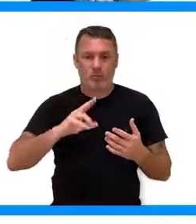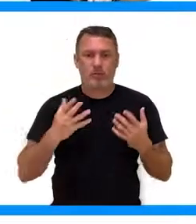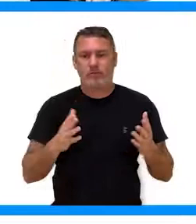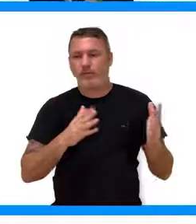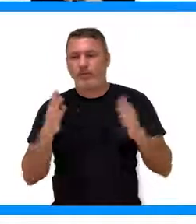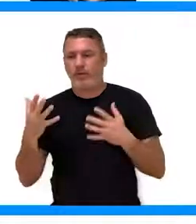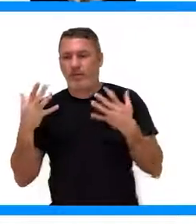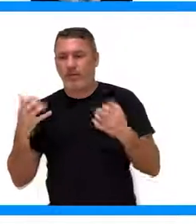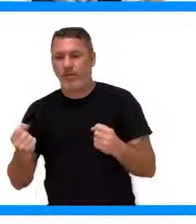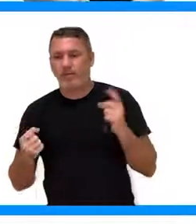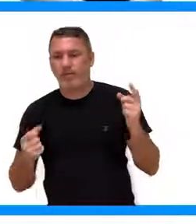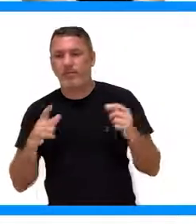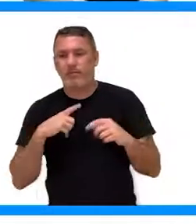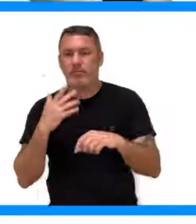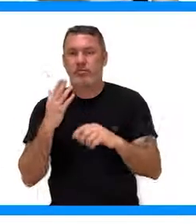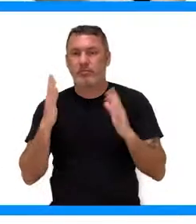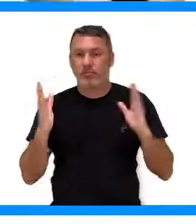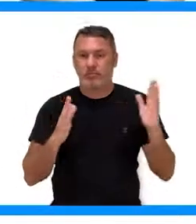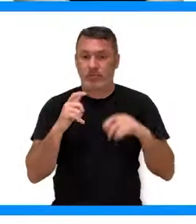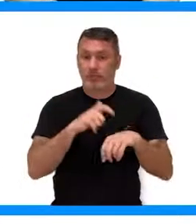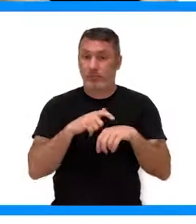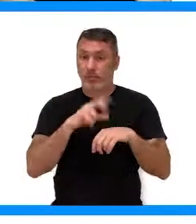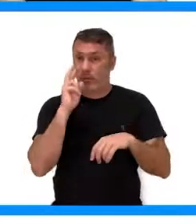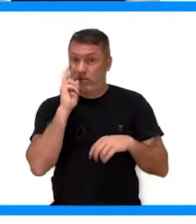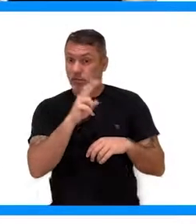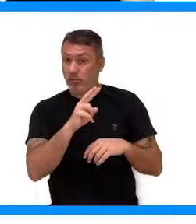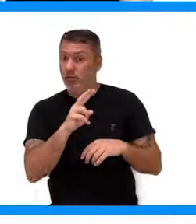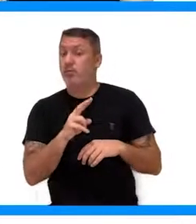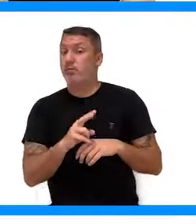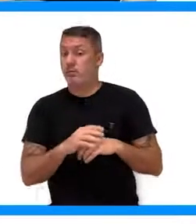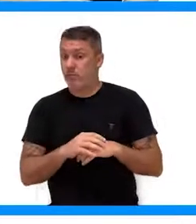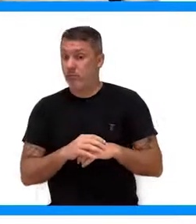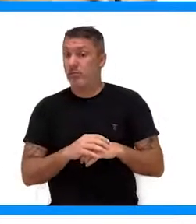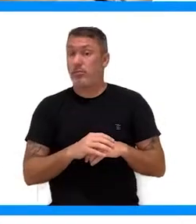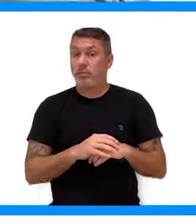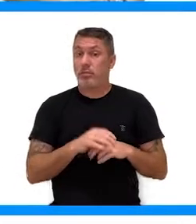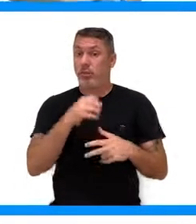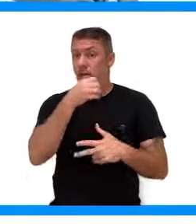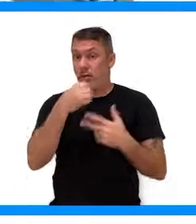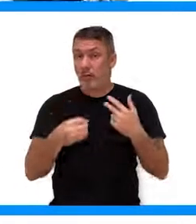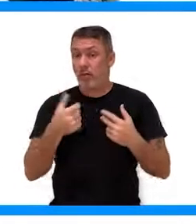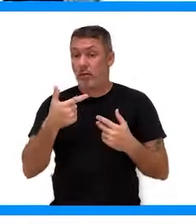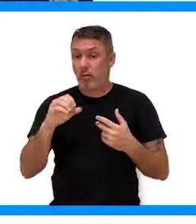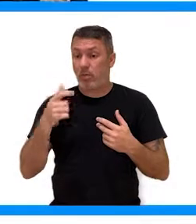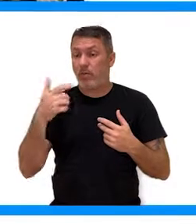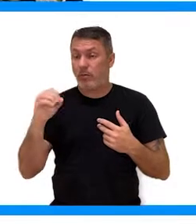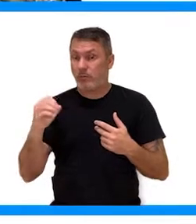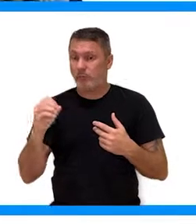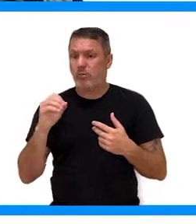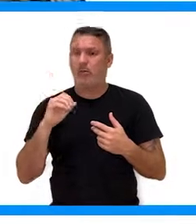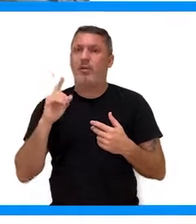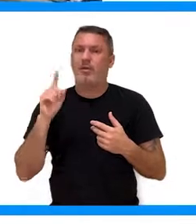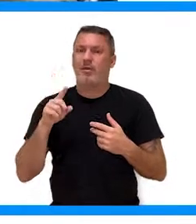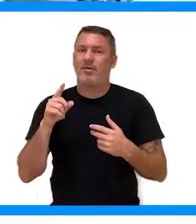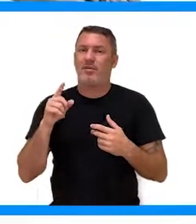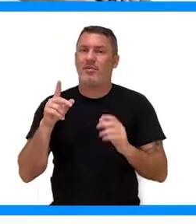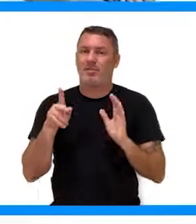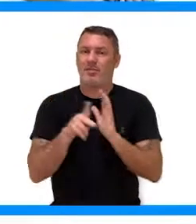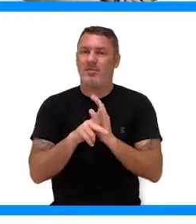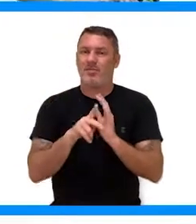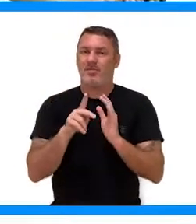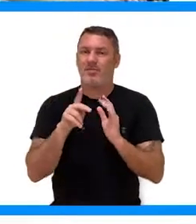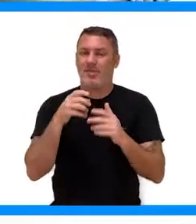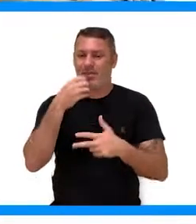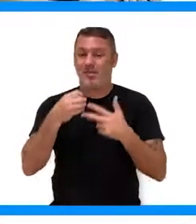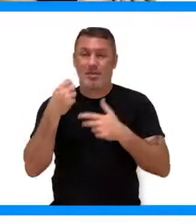nosso país. Agora sim, nós temos um espaço aqui, olha lá, hein? Enem 2020. Essa questão caiu no Enem digital